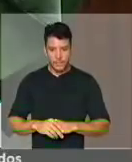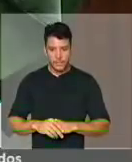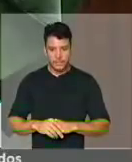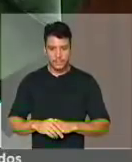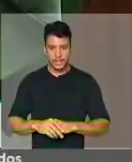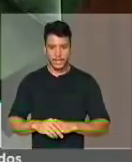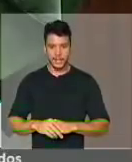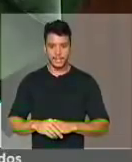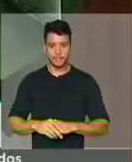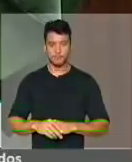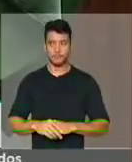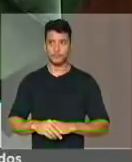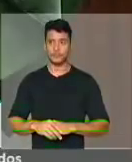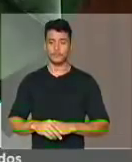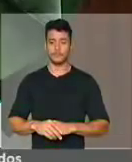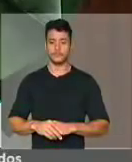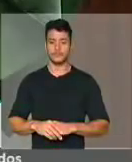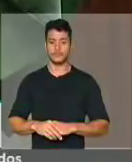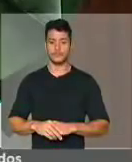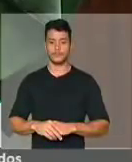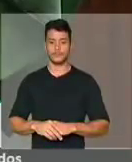Preocupada com a hora, porque senão ele não vota.